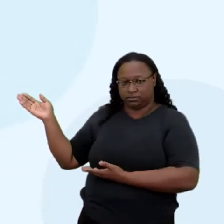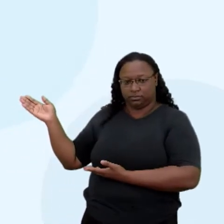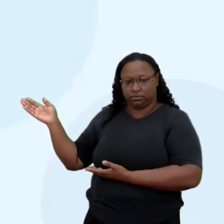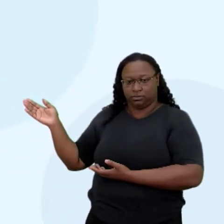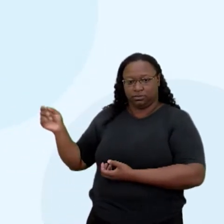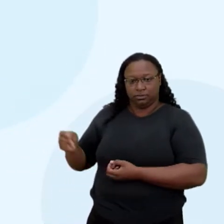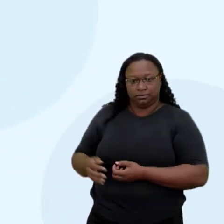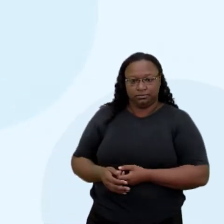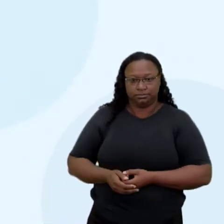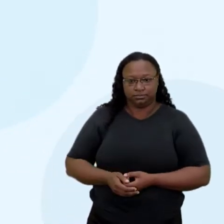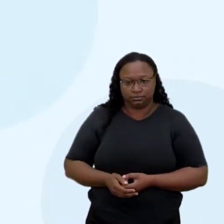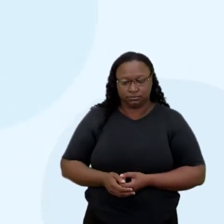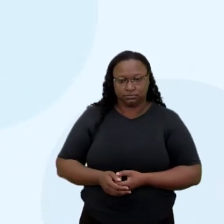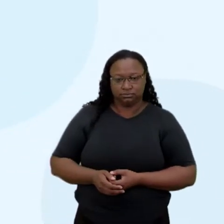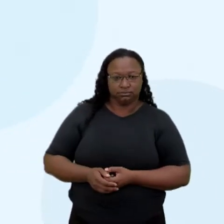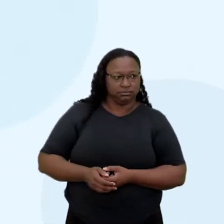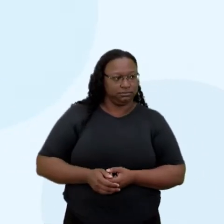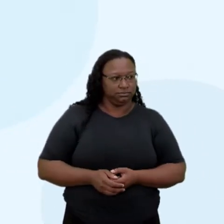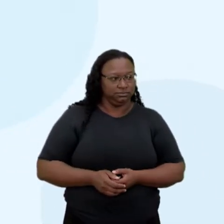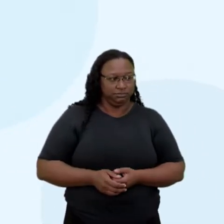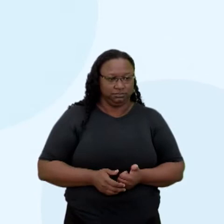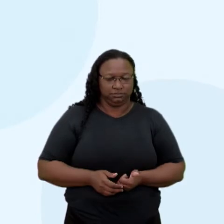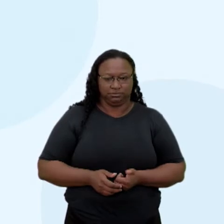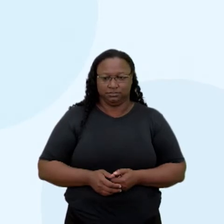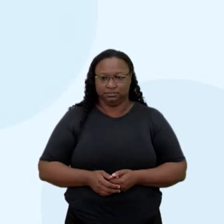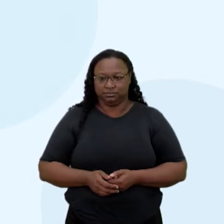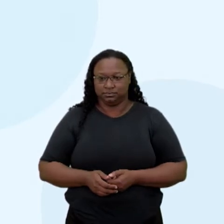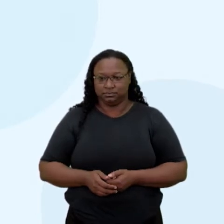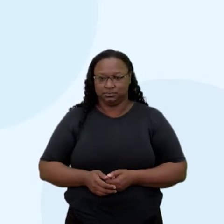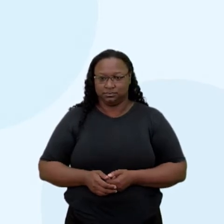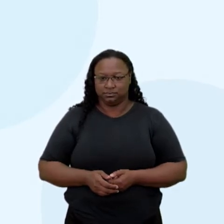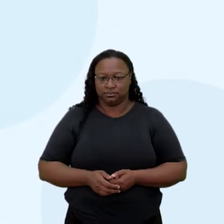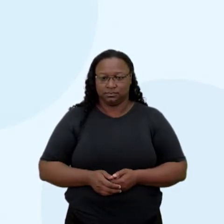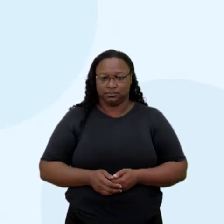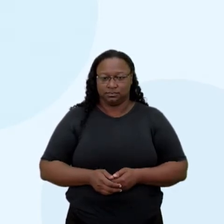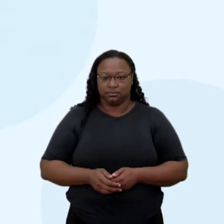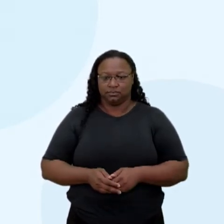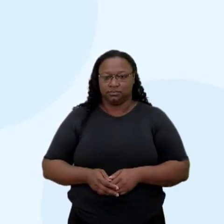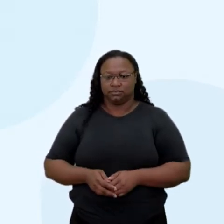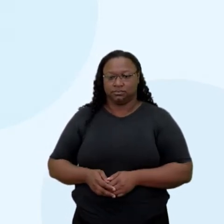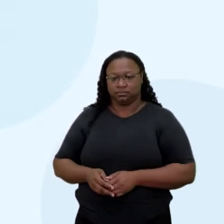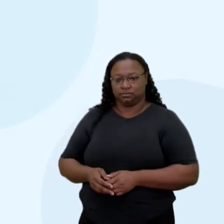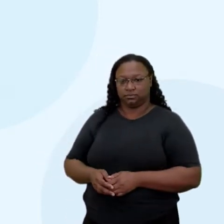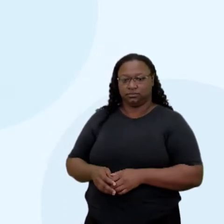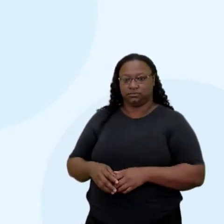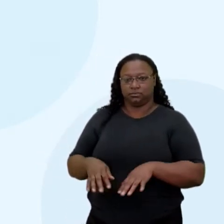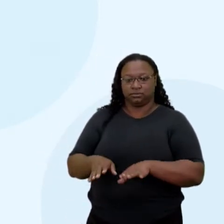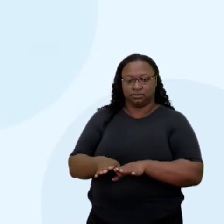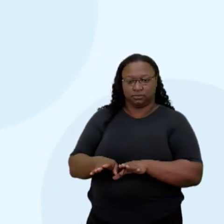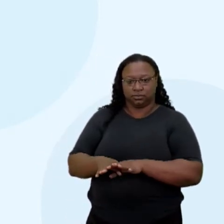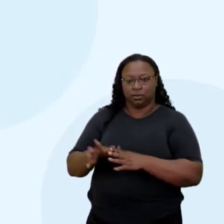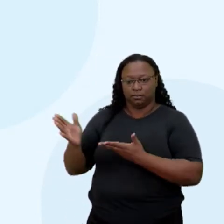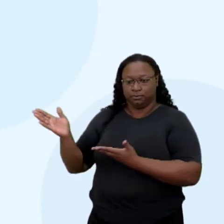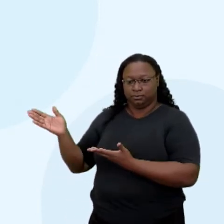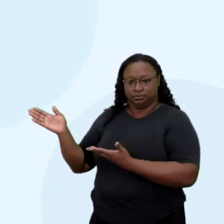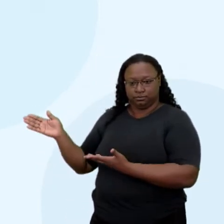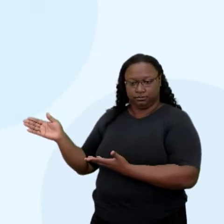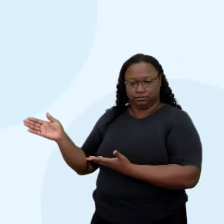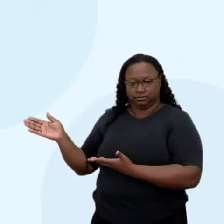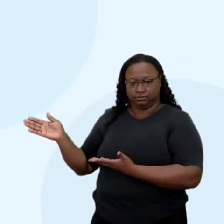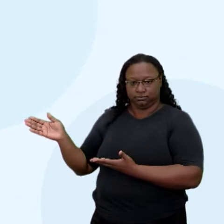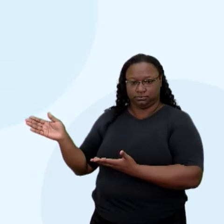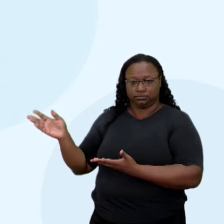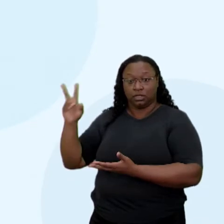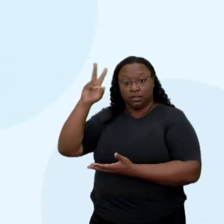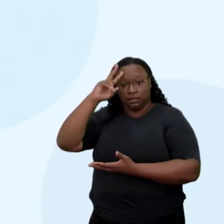quadrado também para se calcular. E aqui temos o produto de x vezes y. Lembrando que você está fazendo o quê? Você está